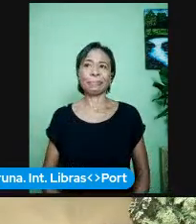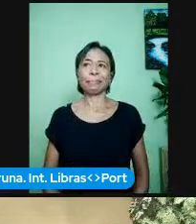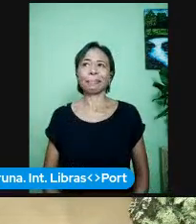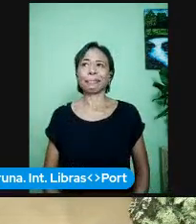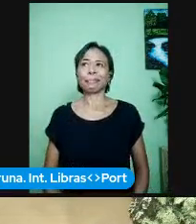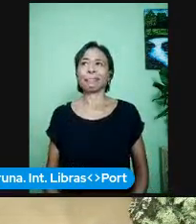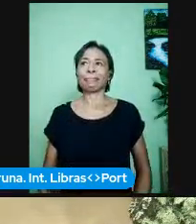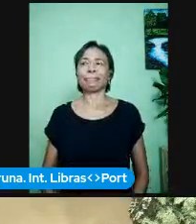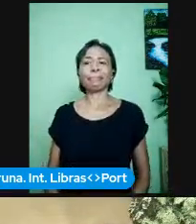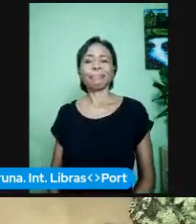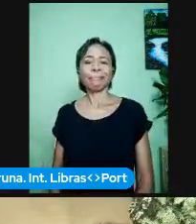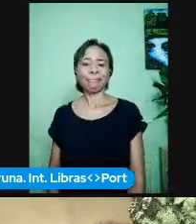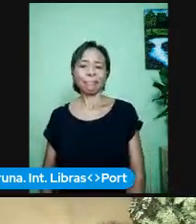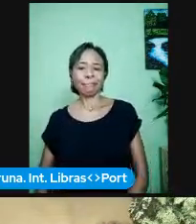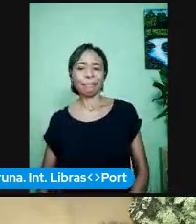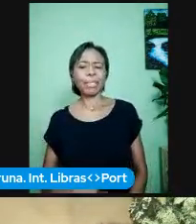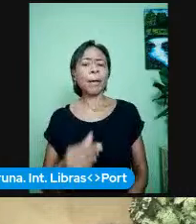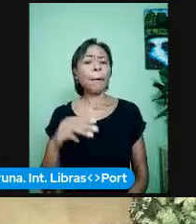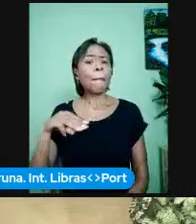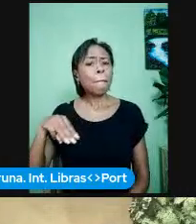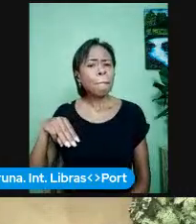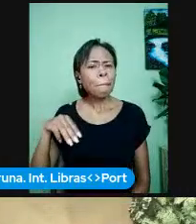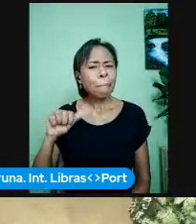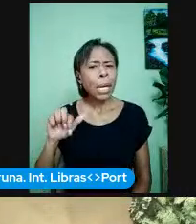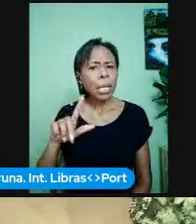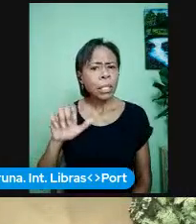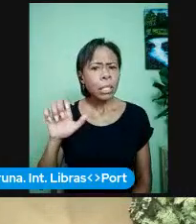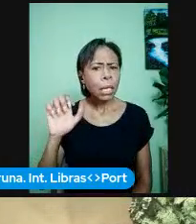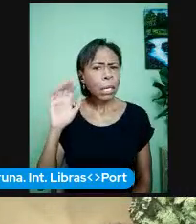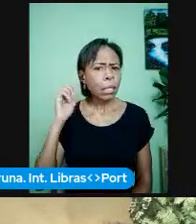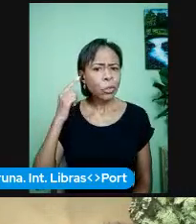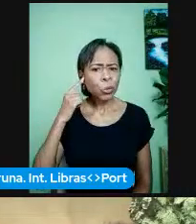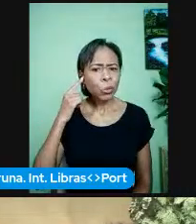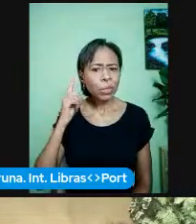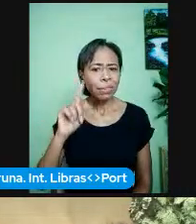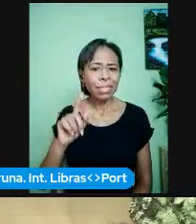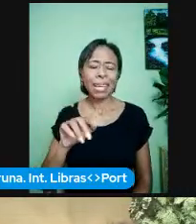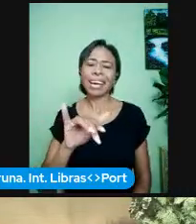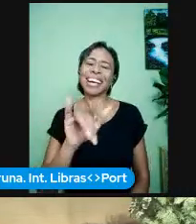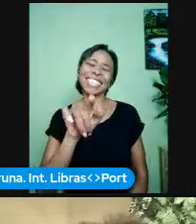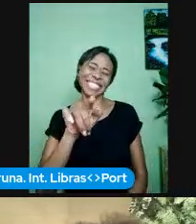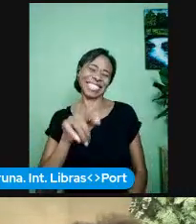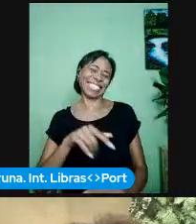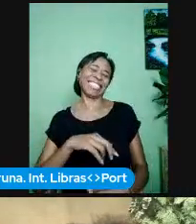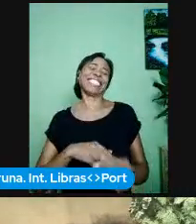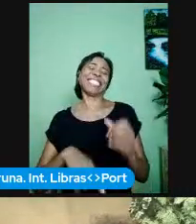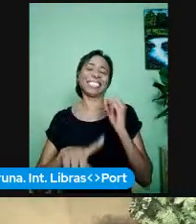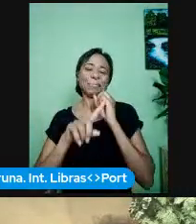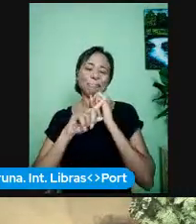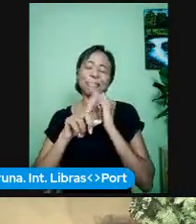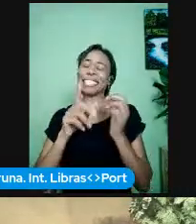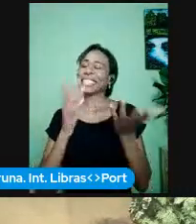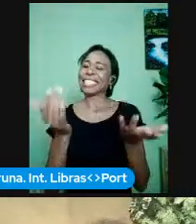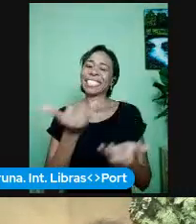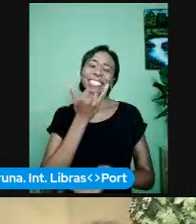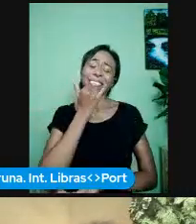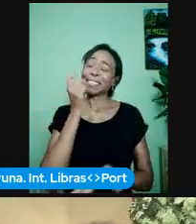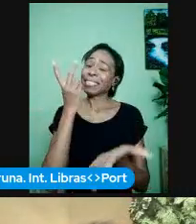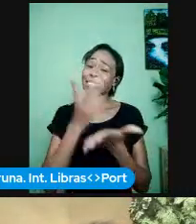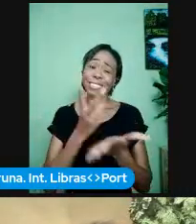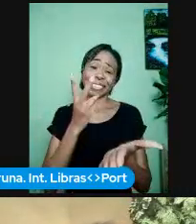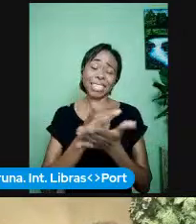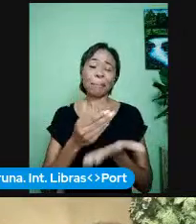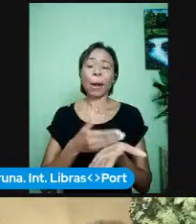Eu não estou te ouvindo, Marcele, será que é o meu? Não, é sempre assim, gente, a gente começa a falar com o